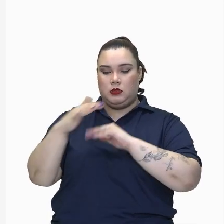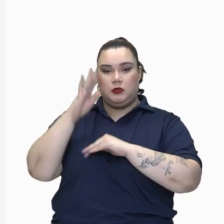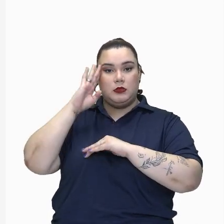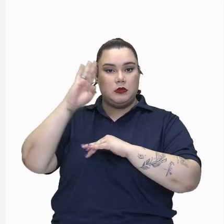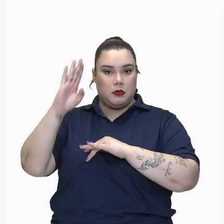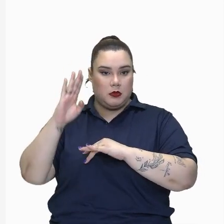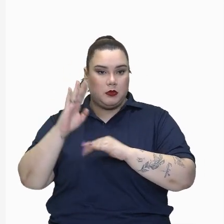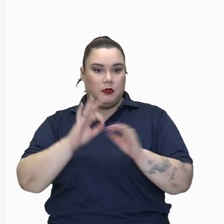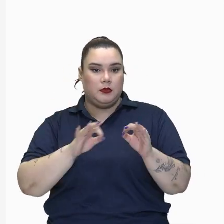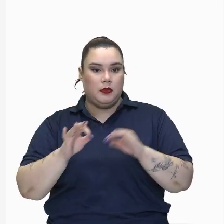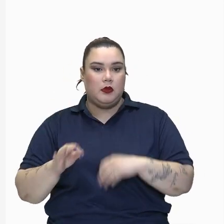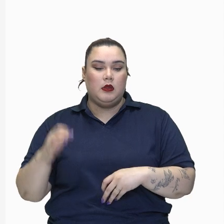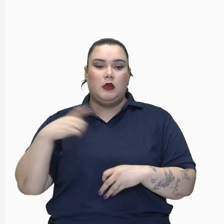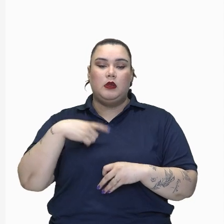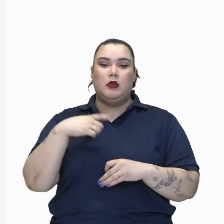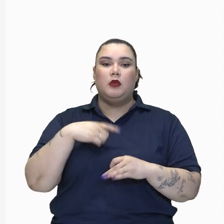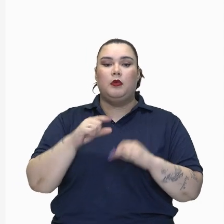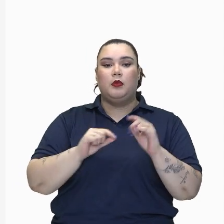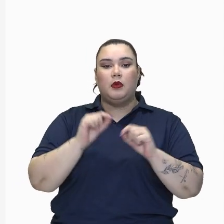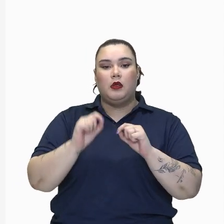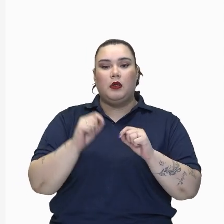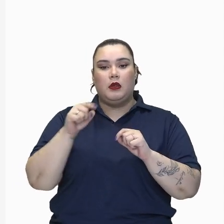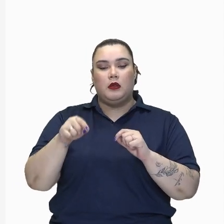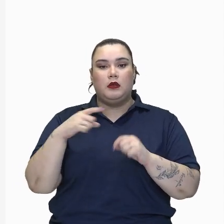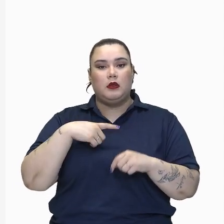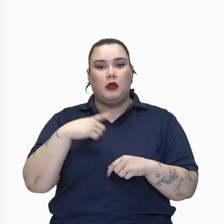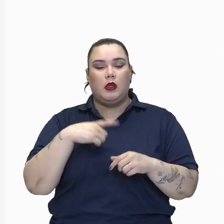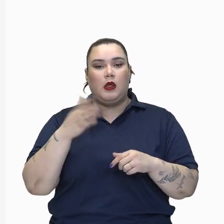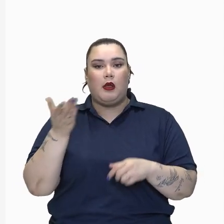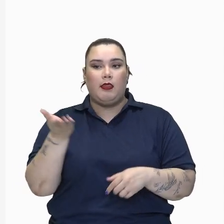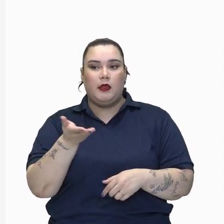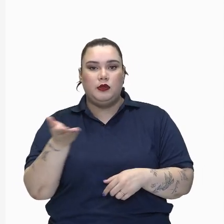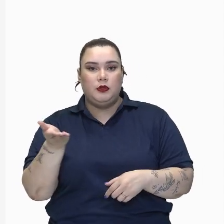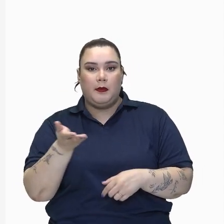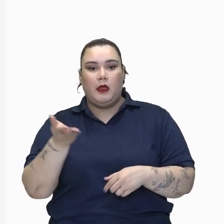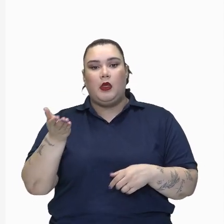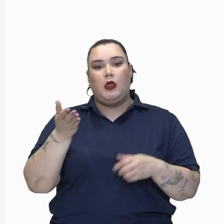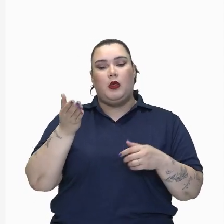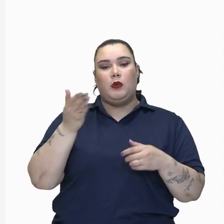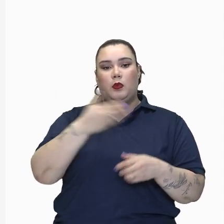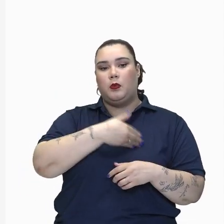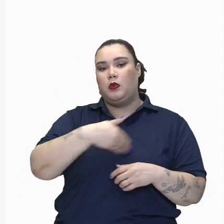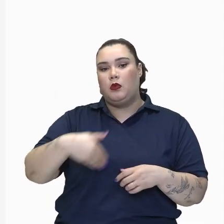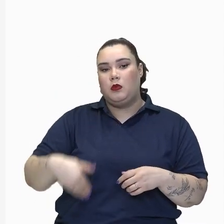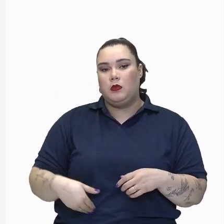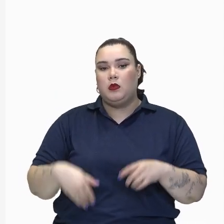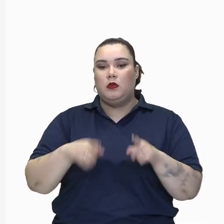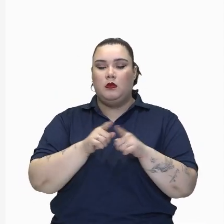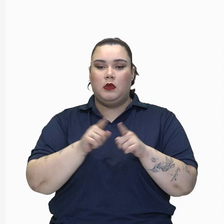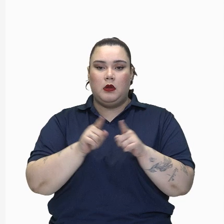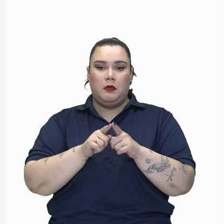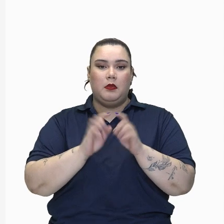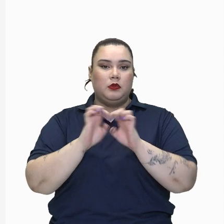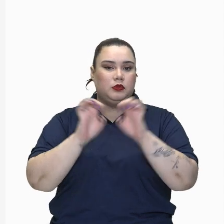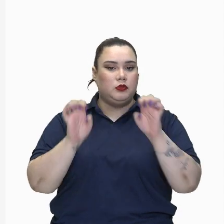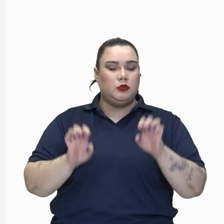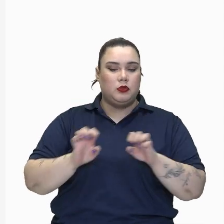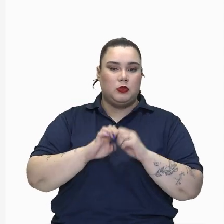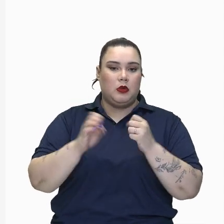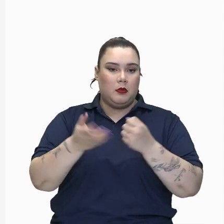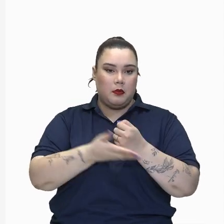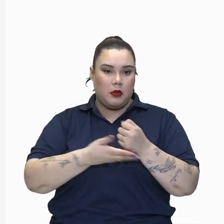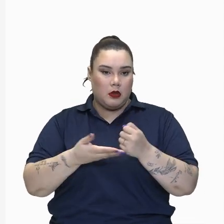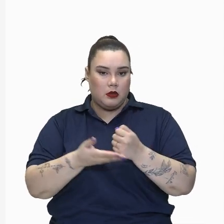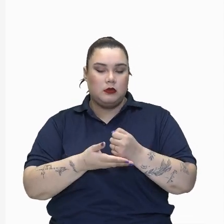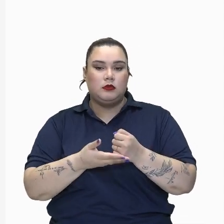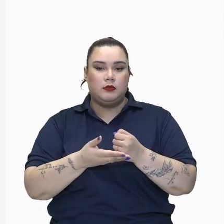possuir, uma região metropolitana, ela vai possuir serviços públicos e infraestruturas comuns. E aí